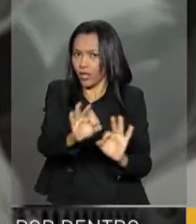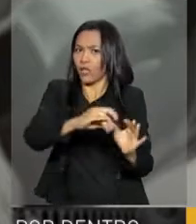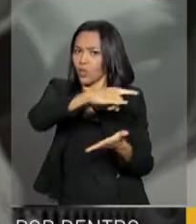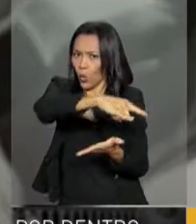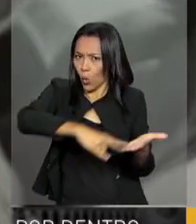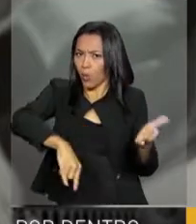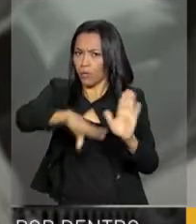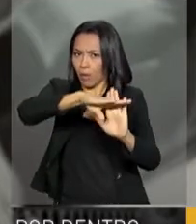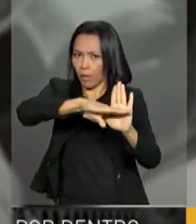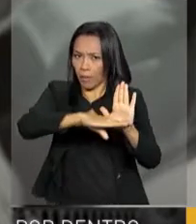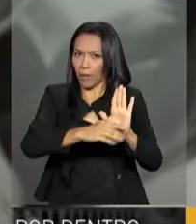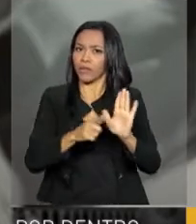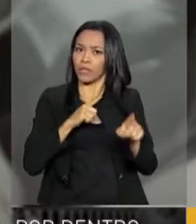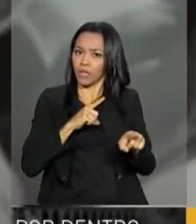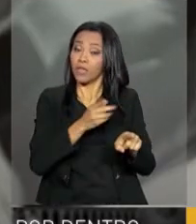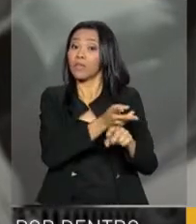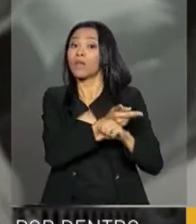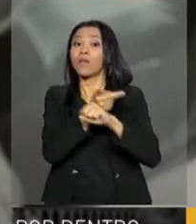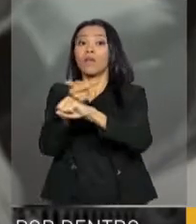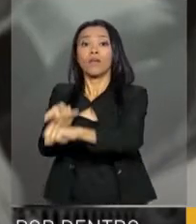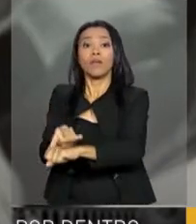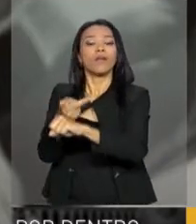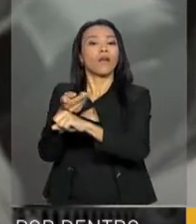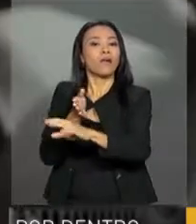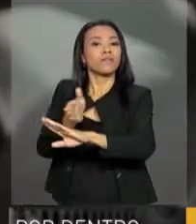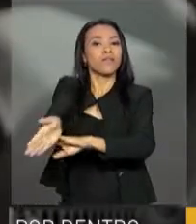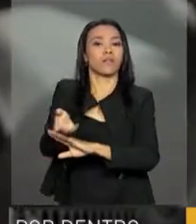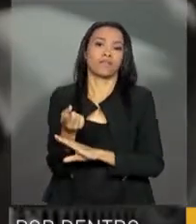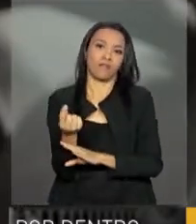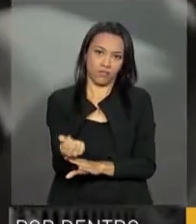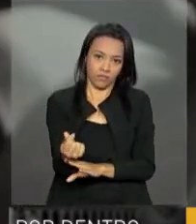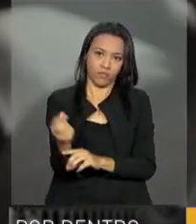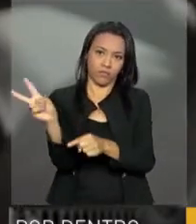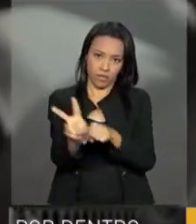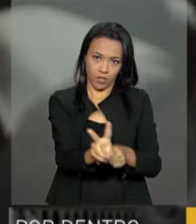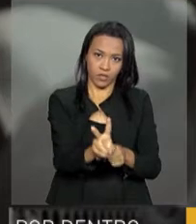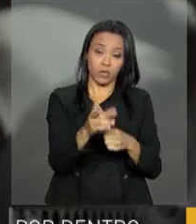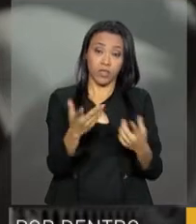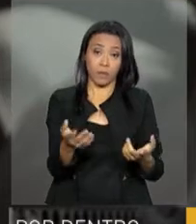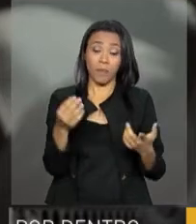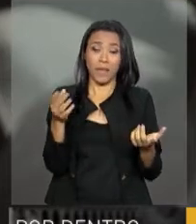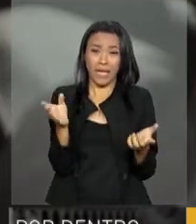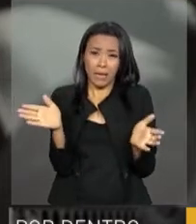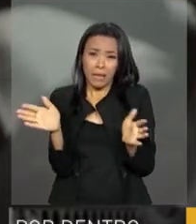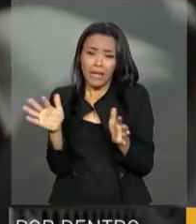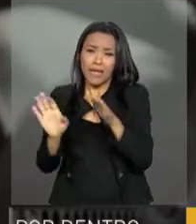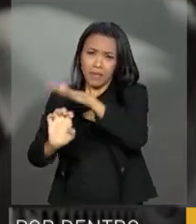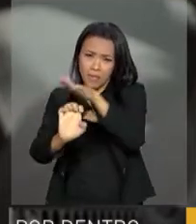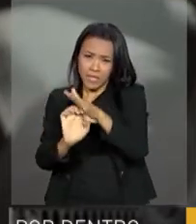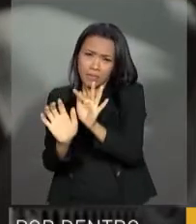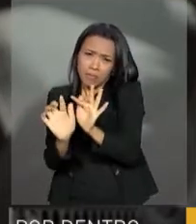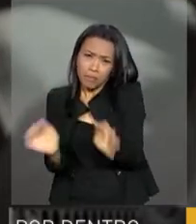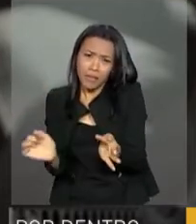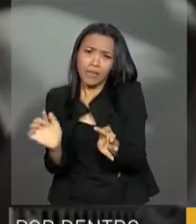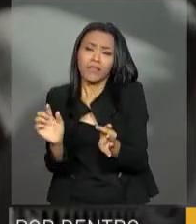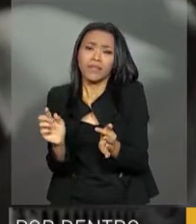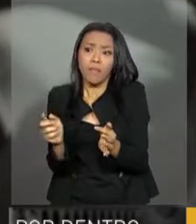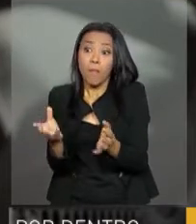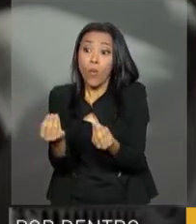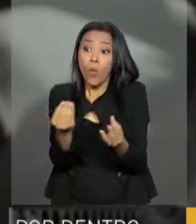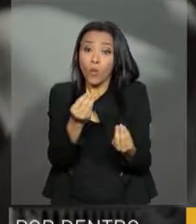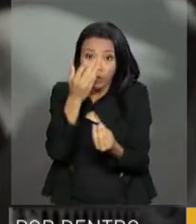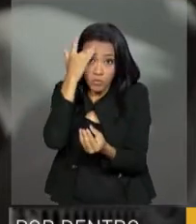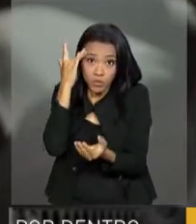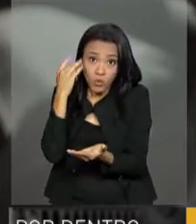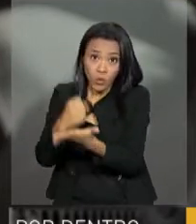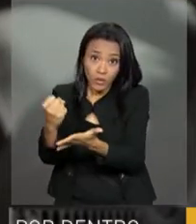terem acesso a este crédito orientado. A pequena empresa é aquela que tem mais mão de obra e menos capital. As